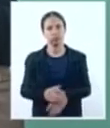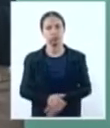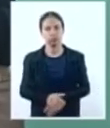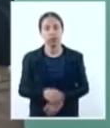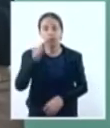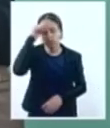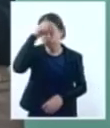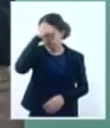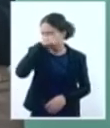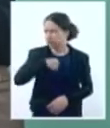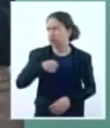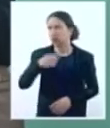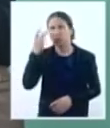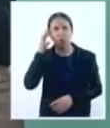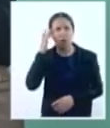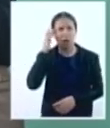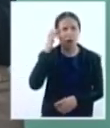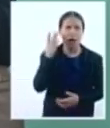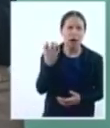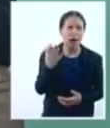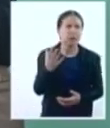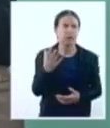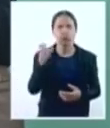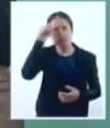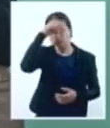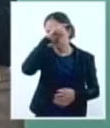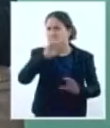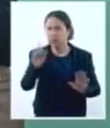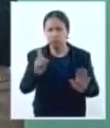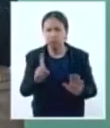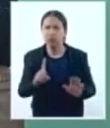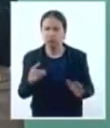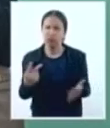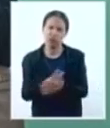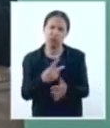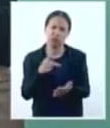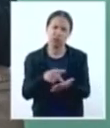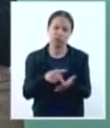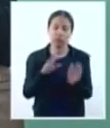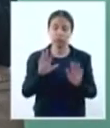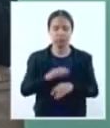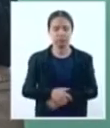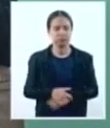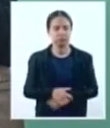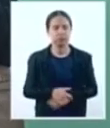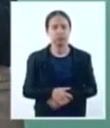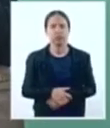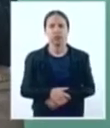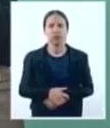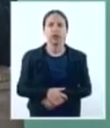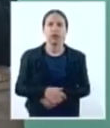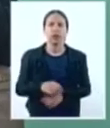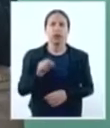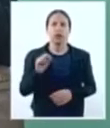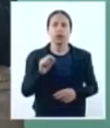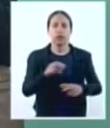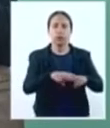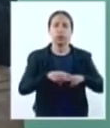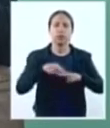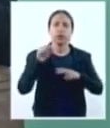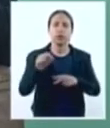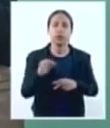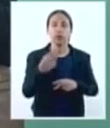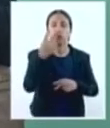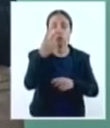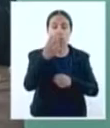seja o fim do mundo, acho que faz parte do processo, é, por um lado, esse histórico aqui da casa. Né? A gente teve, há 2 anos